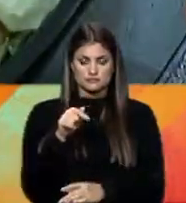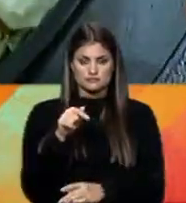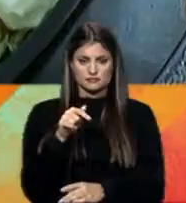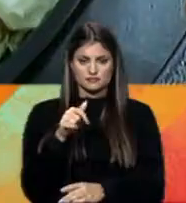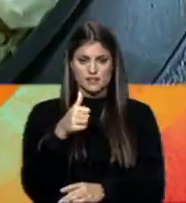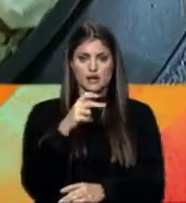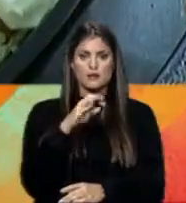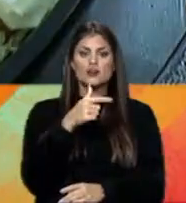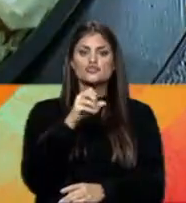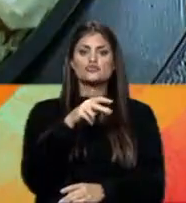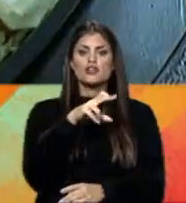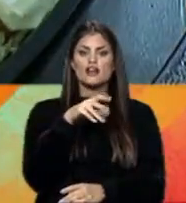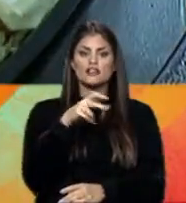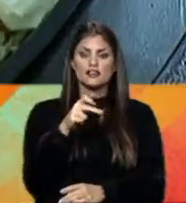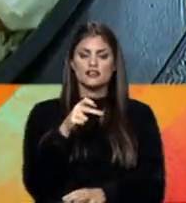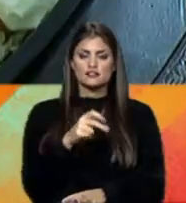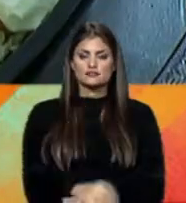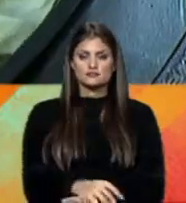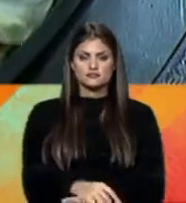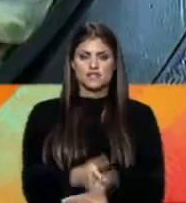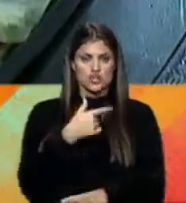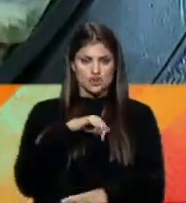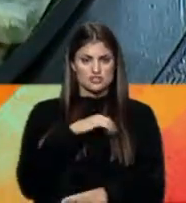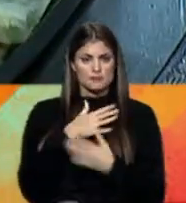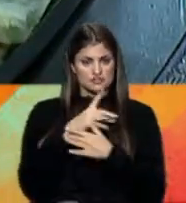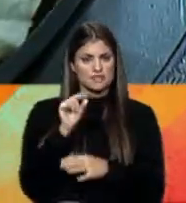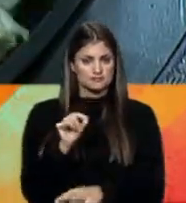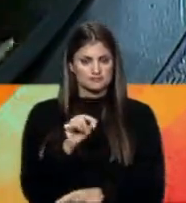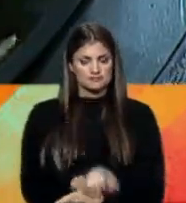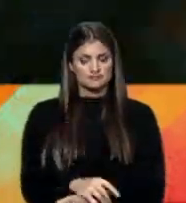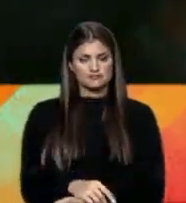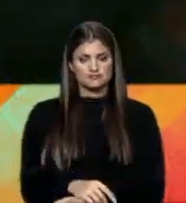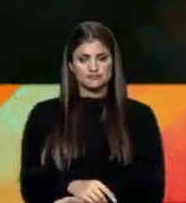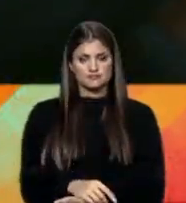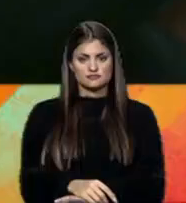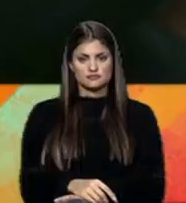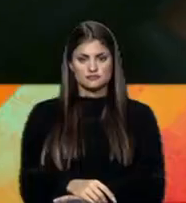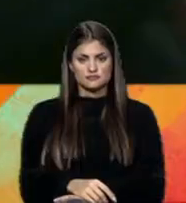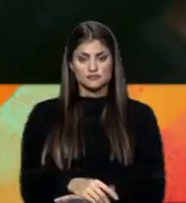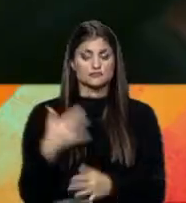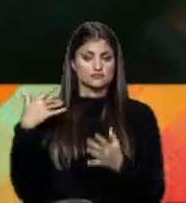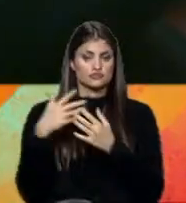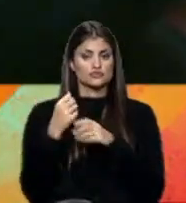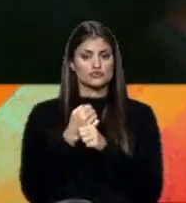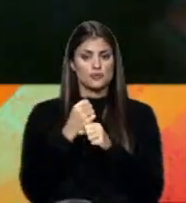bastonária. E a nossa amiga também. Está bem, está bem. Já acabei várias vezes. E tem feito um grande trabalho.